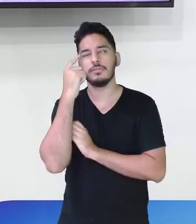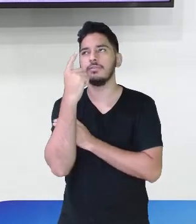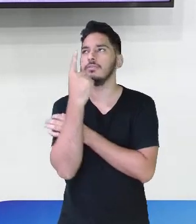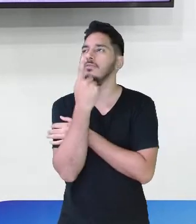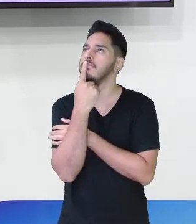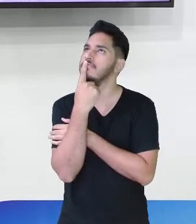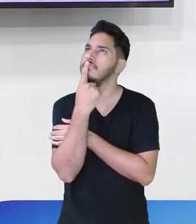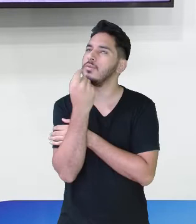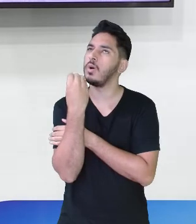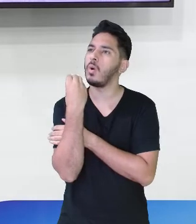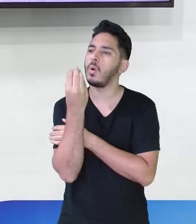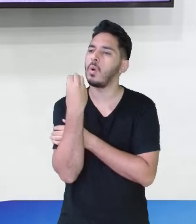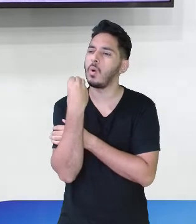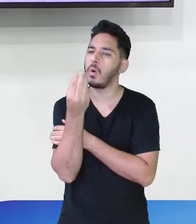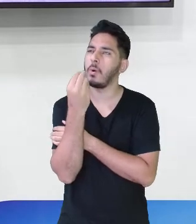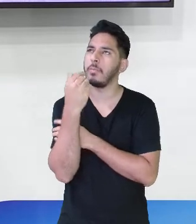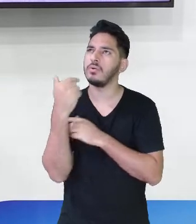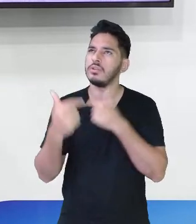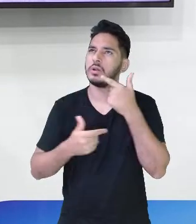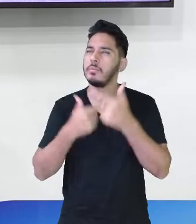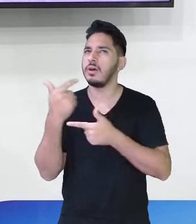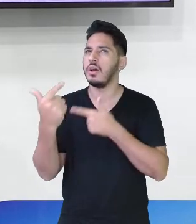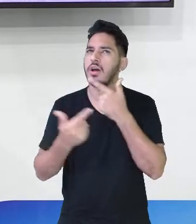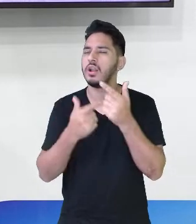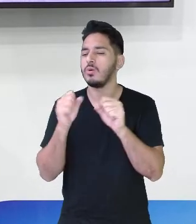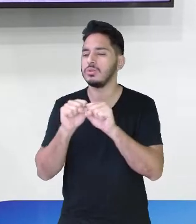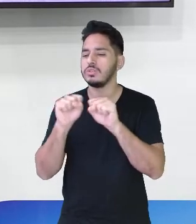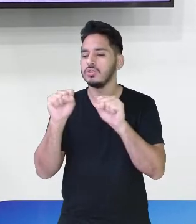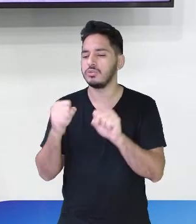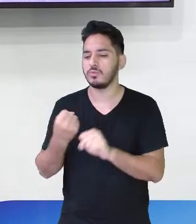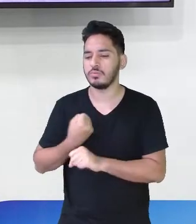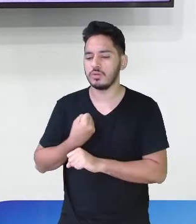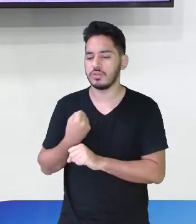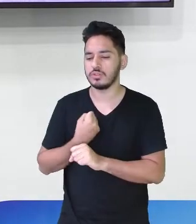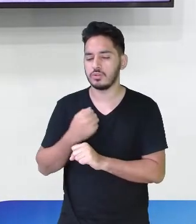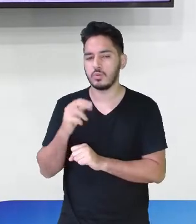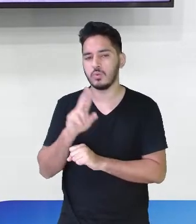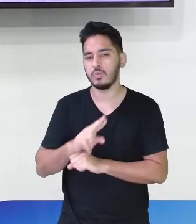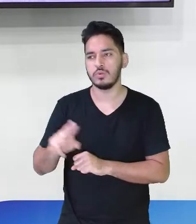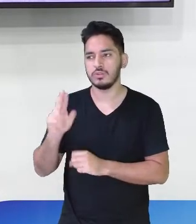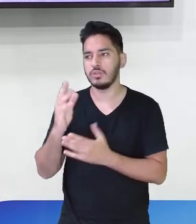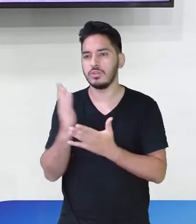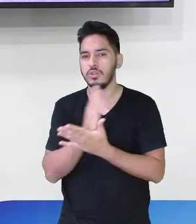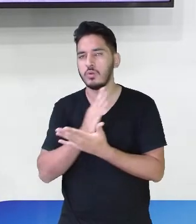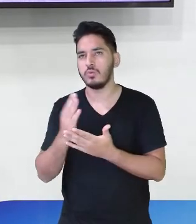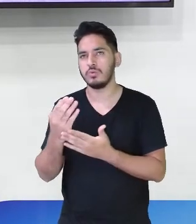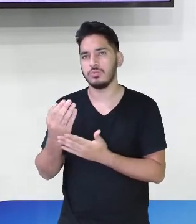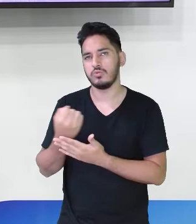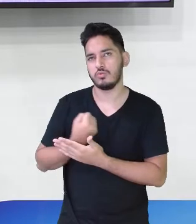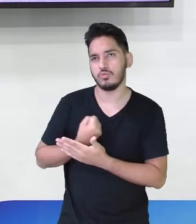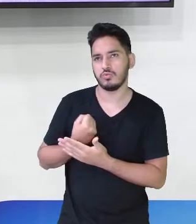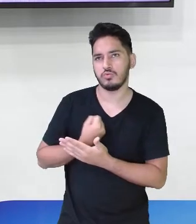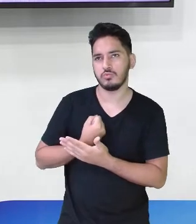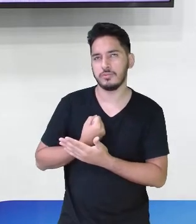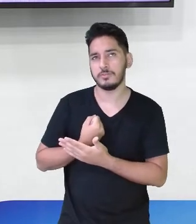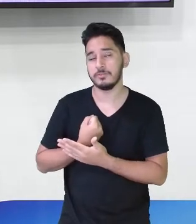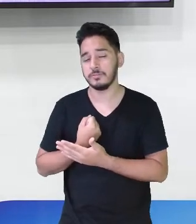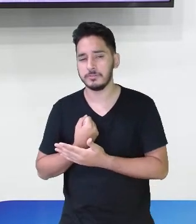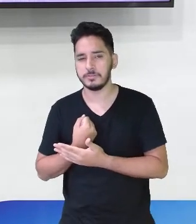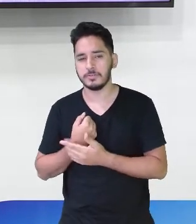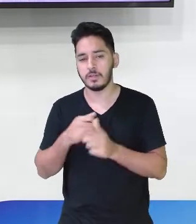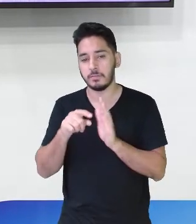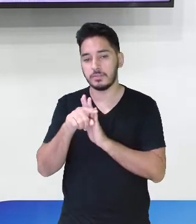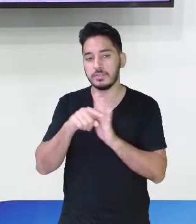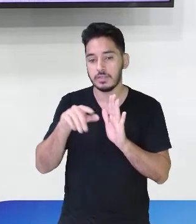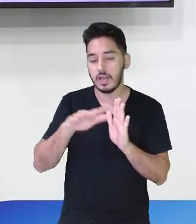aqui como trabalhar sistemas de numeração utilizando alguns números. Eu estava pesquisando a área